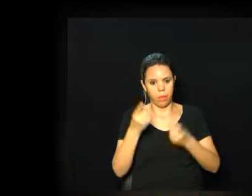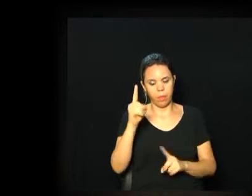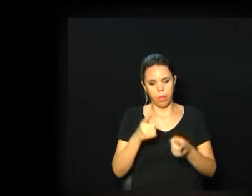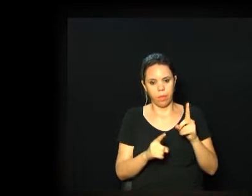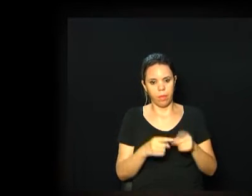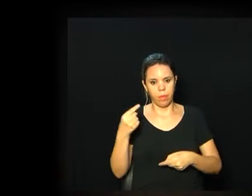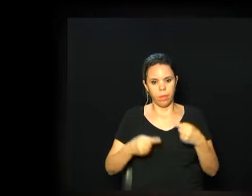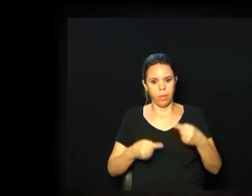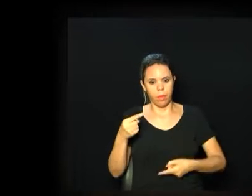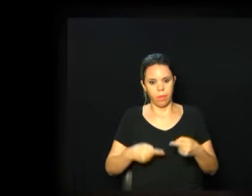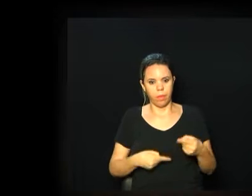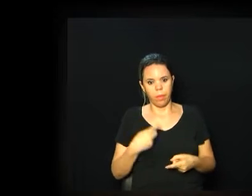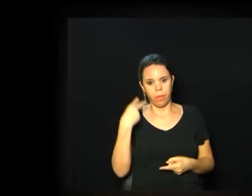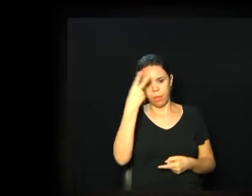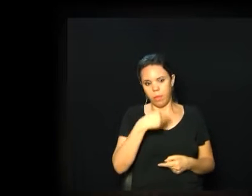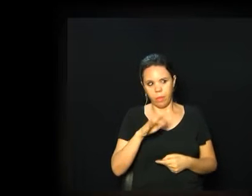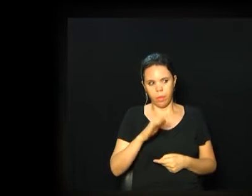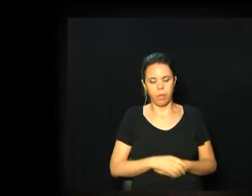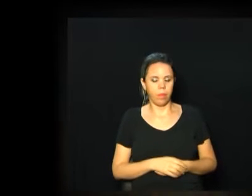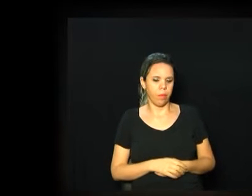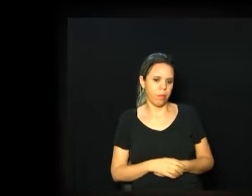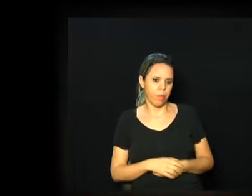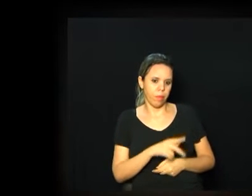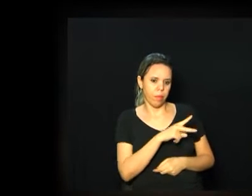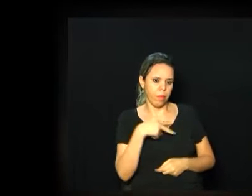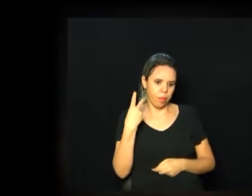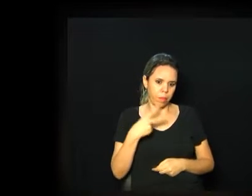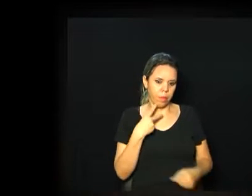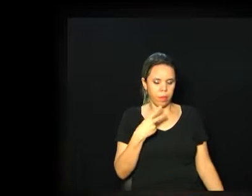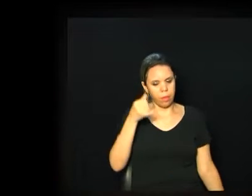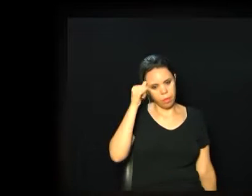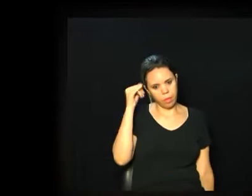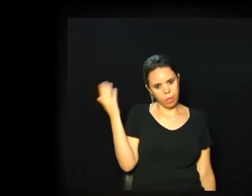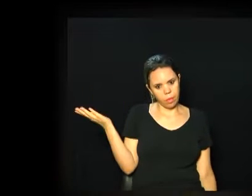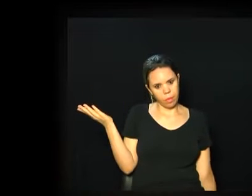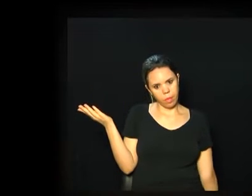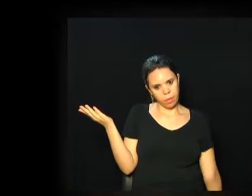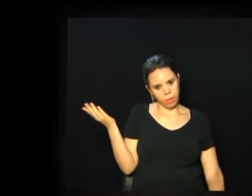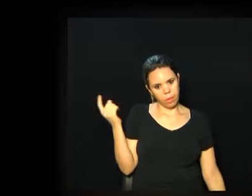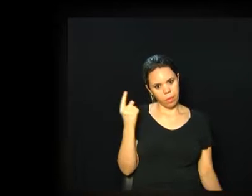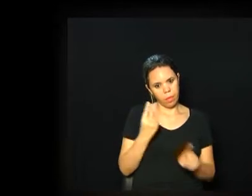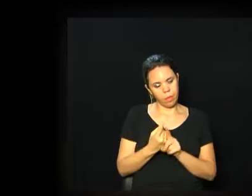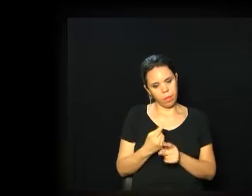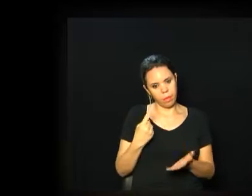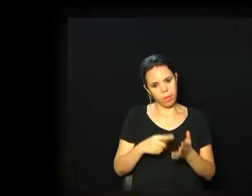para a discussão que durou mais de 2 horas. Presidida pelo vereador Paulo Búfalo, o encontro contou com a secretária e